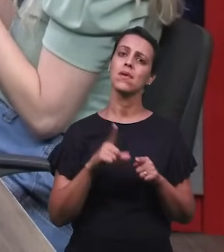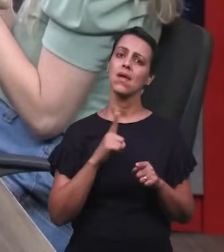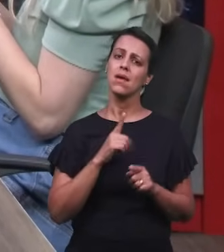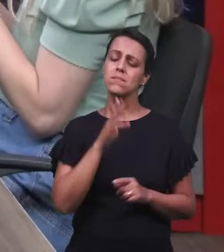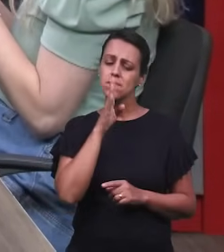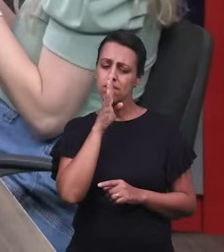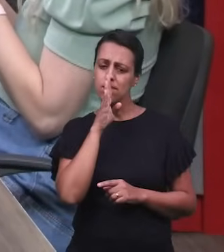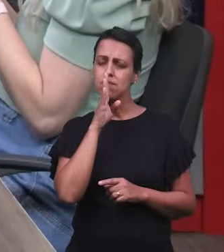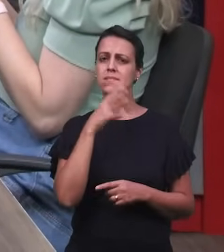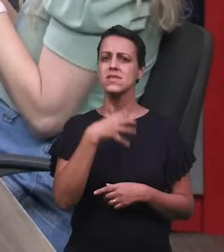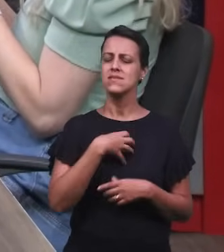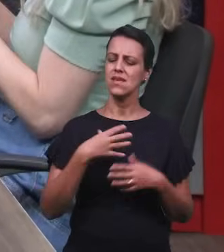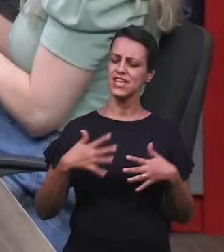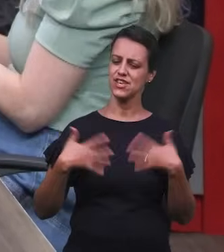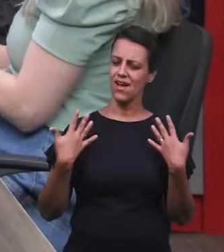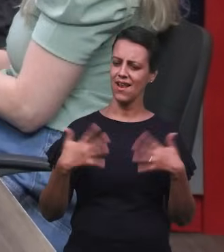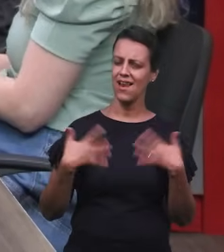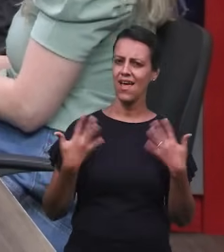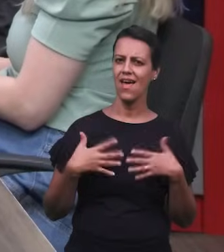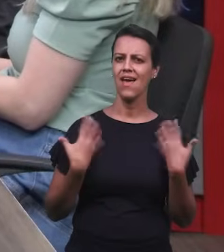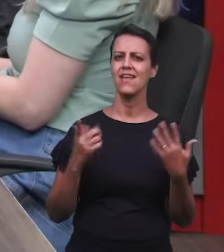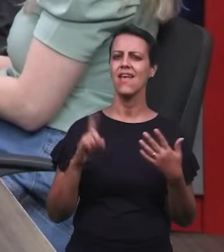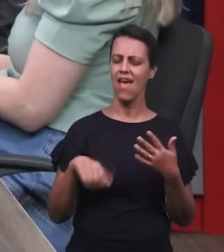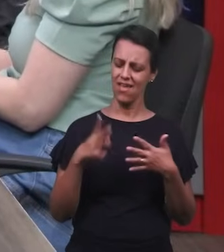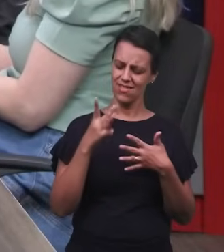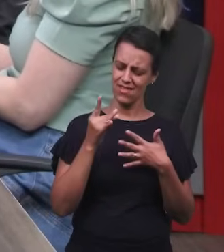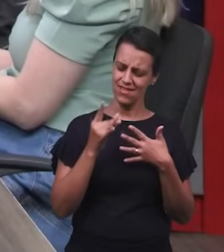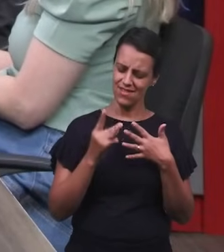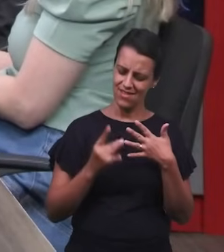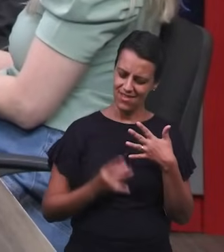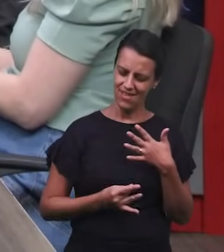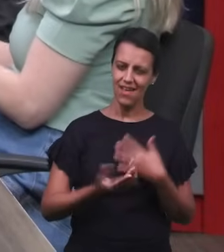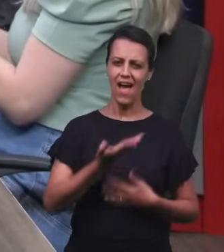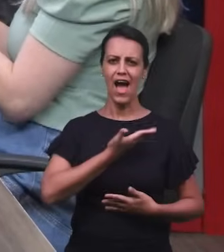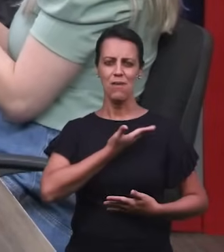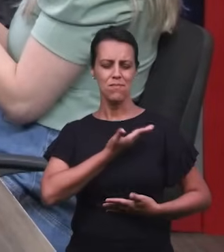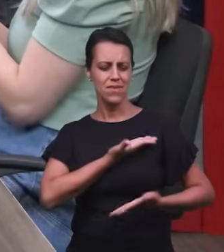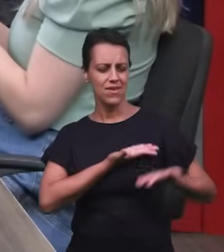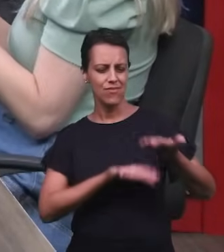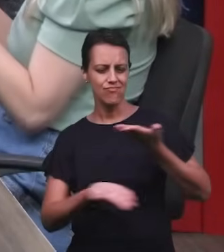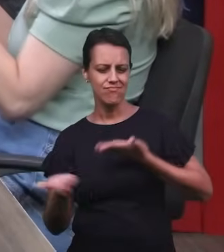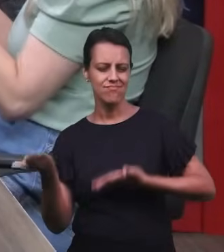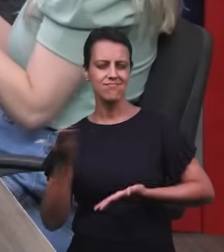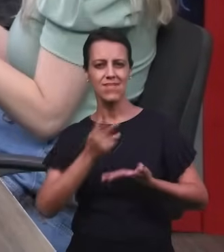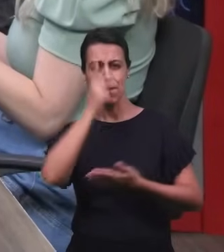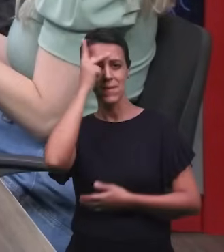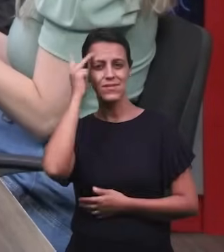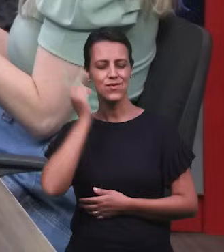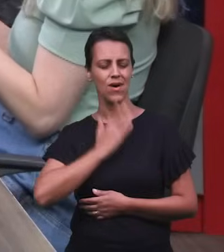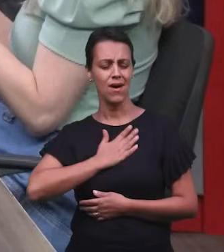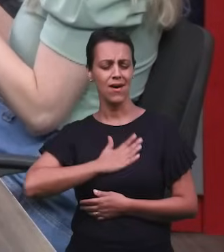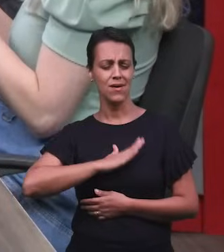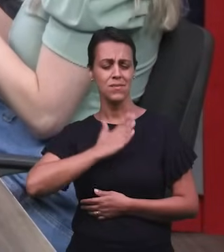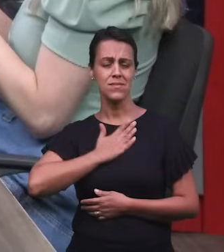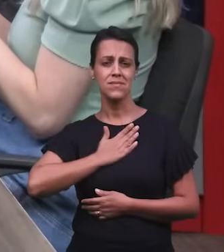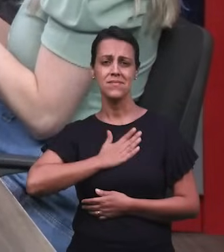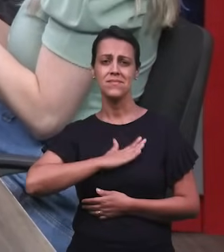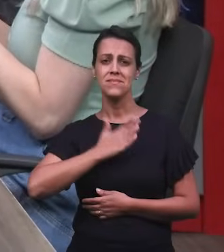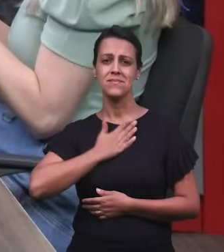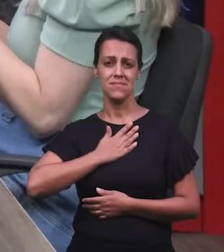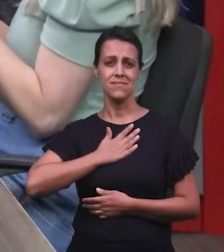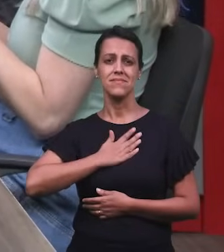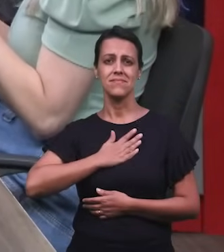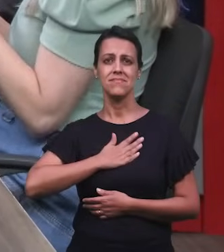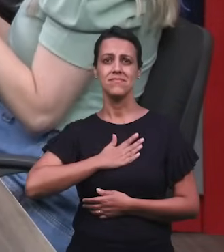são também alegres, são bastante detalhistas, são mais amigáveis. Então, são pessoas mais tranquilas. Não